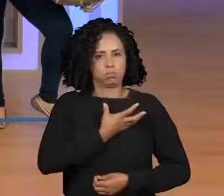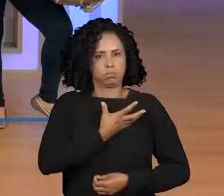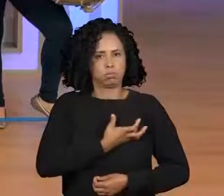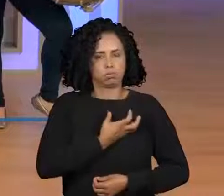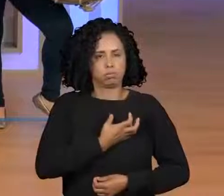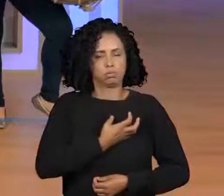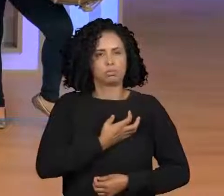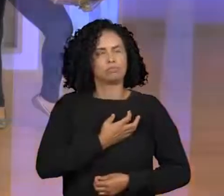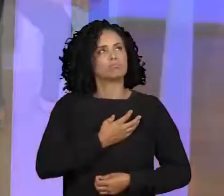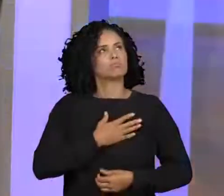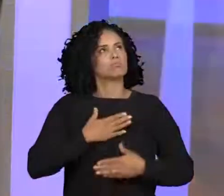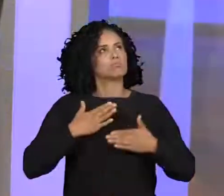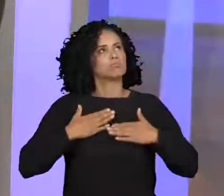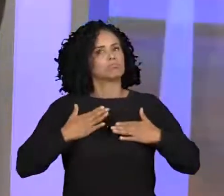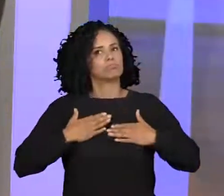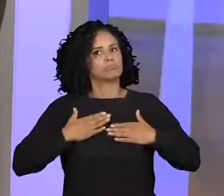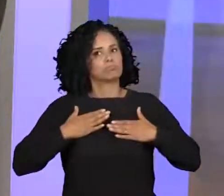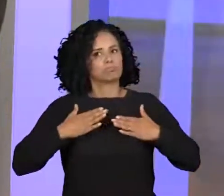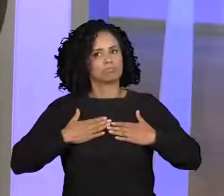Faz a pulsação.